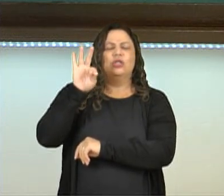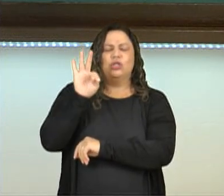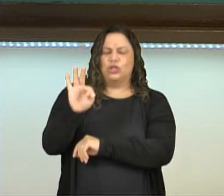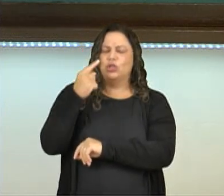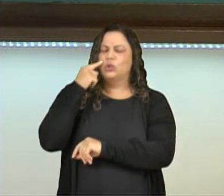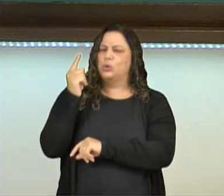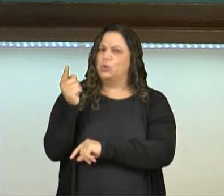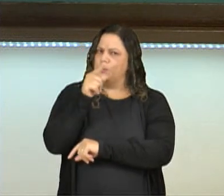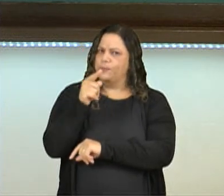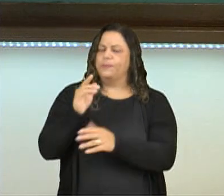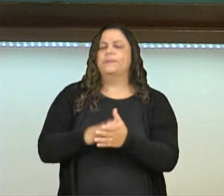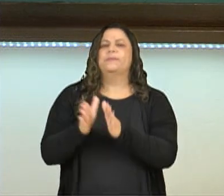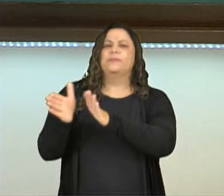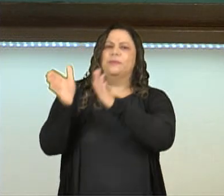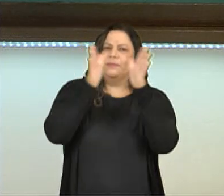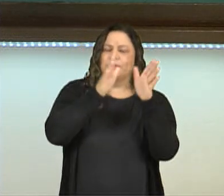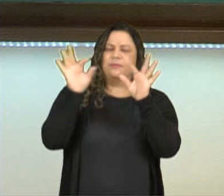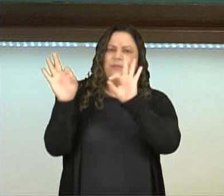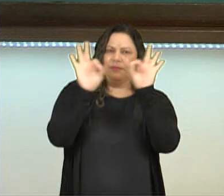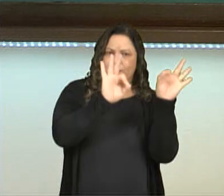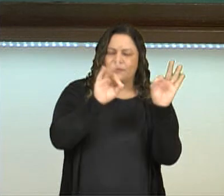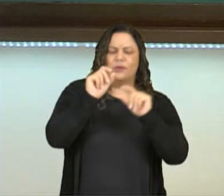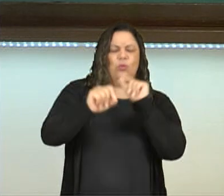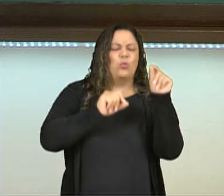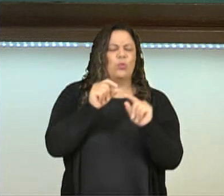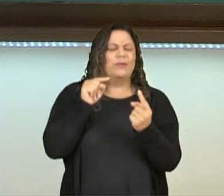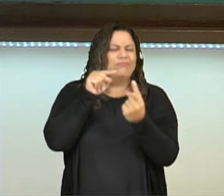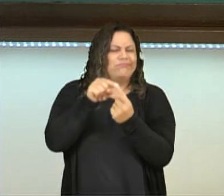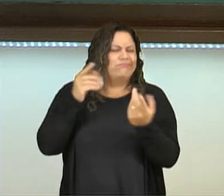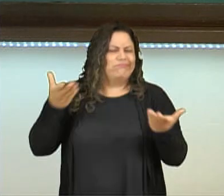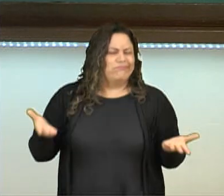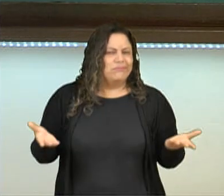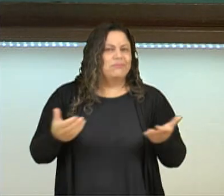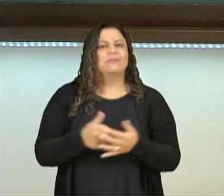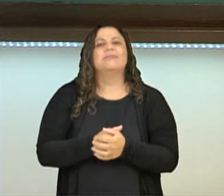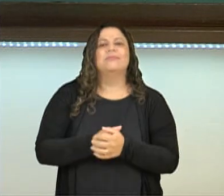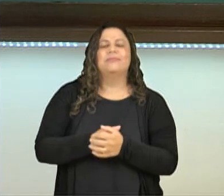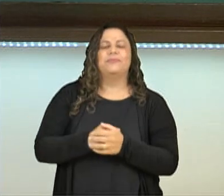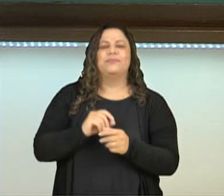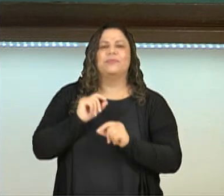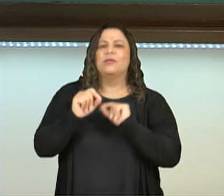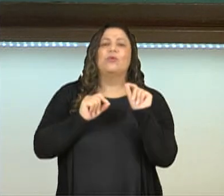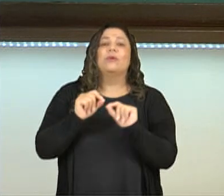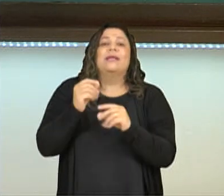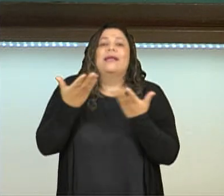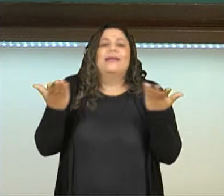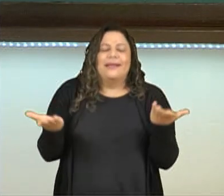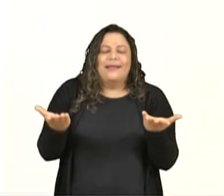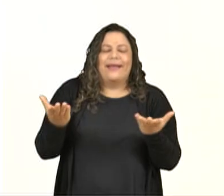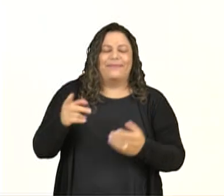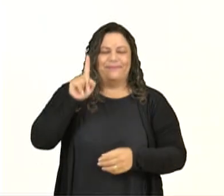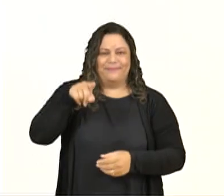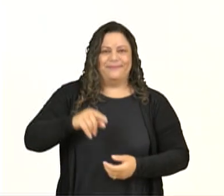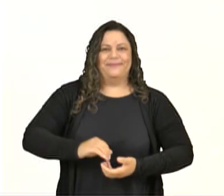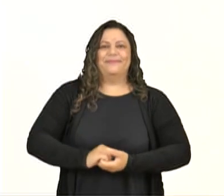extremamente atual, o que identifica como sendo Brexit e principalmente a que se destina. Até já!